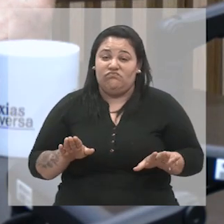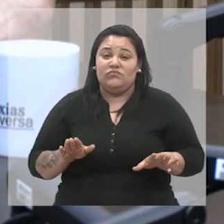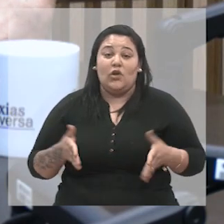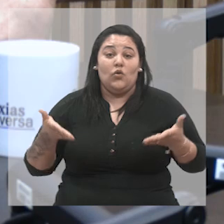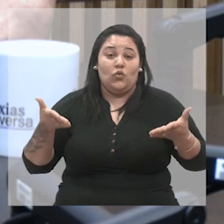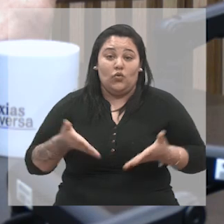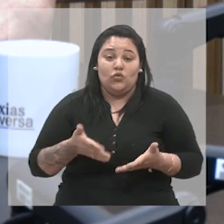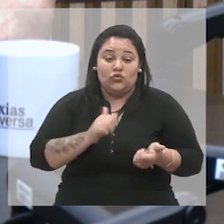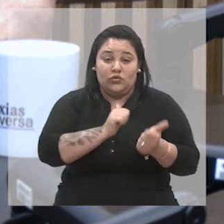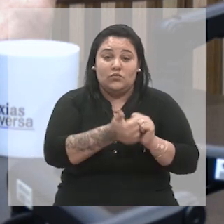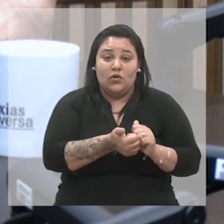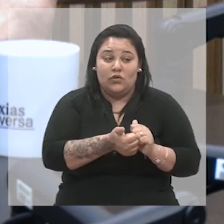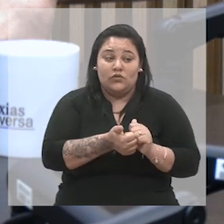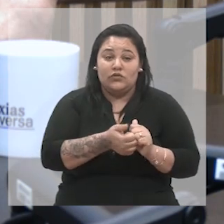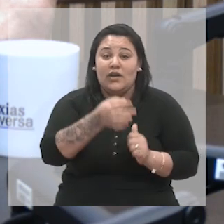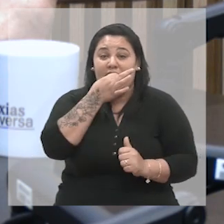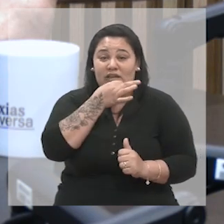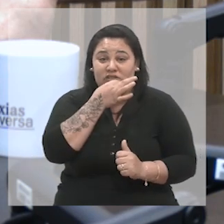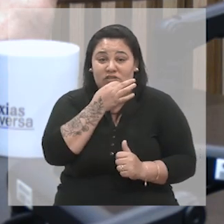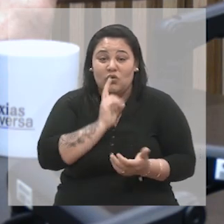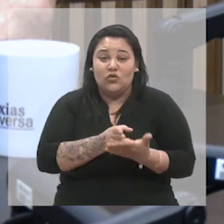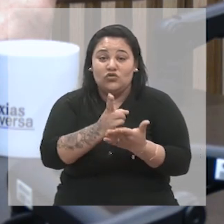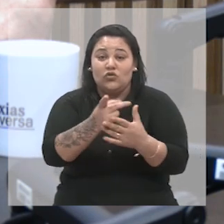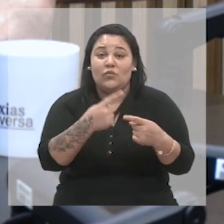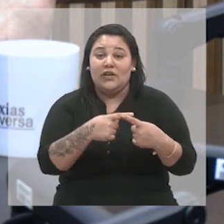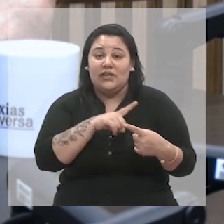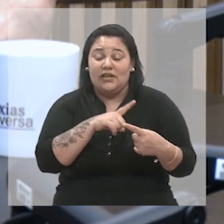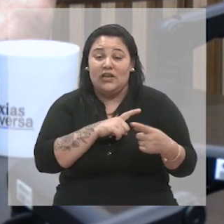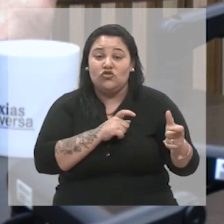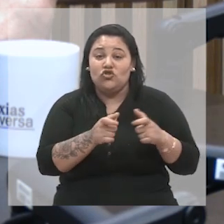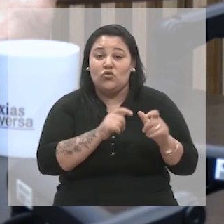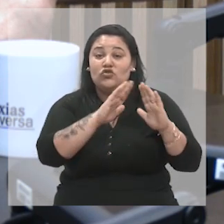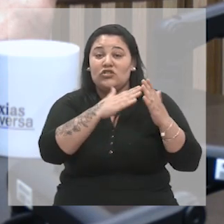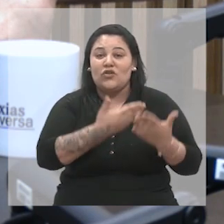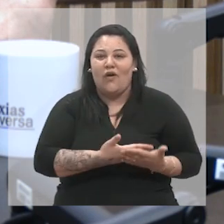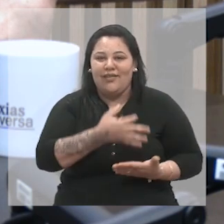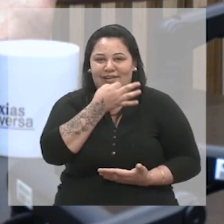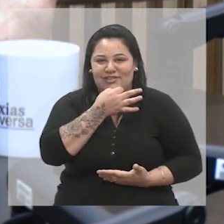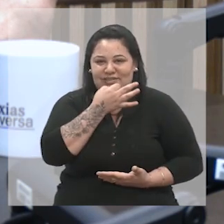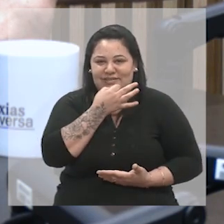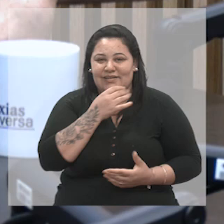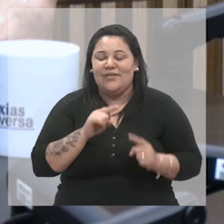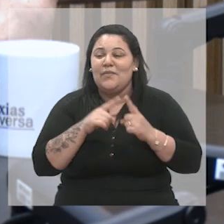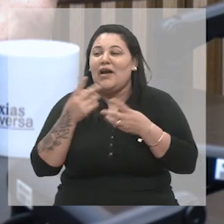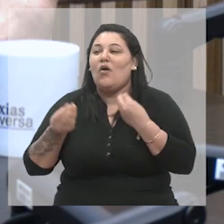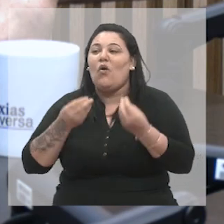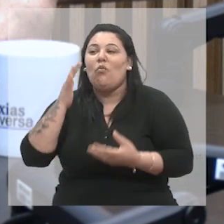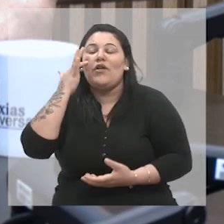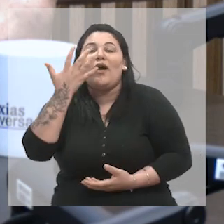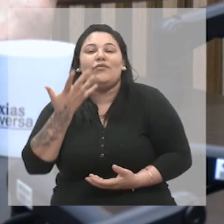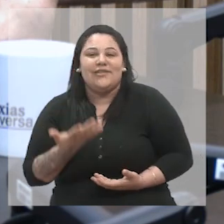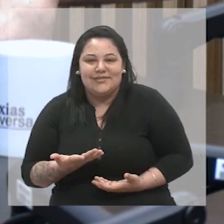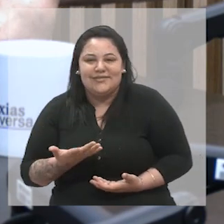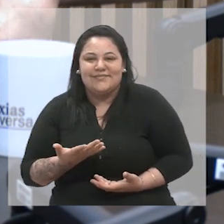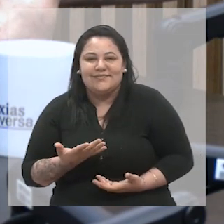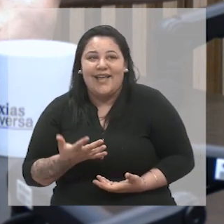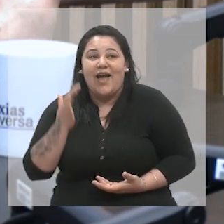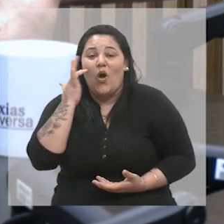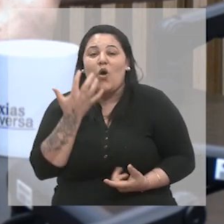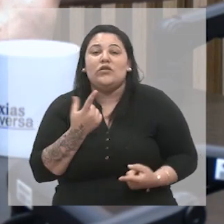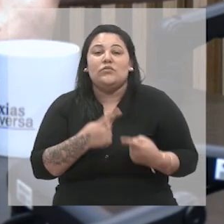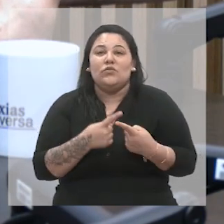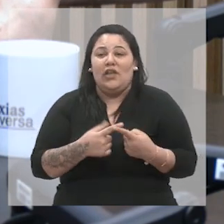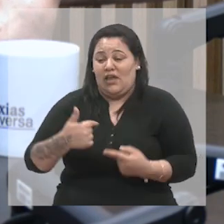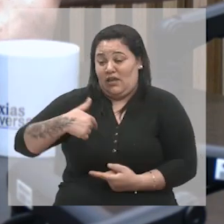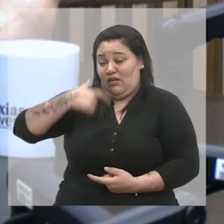Hoje o esporte em si em Caxias está vivo graças aos jogos escolares. de Caxias do Sul. Mas como é que acontece isso?